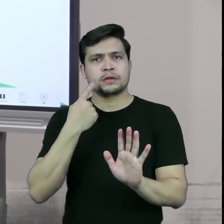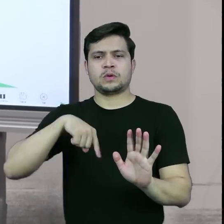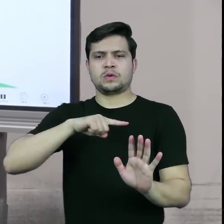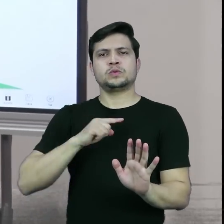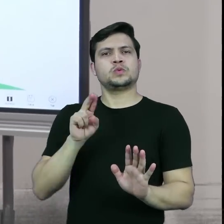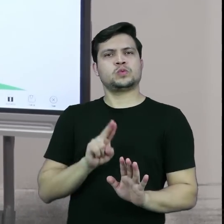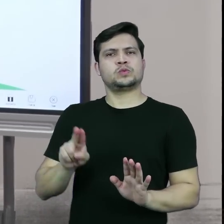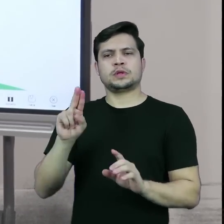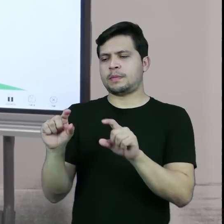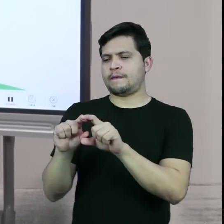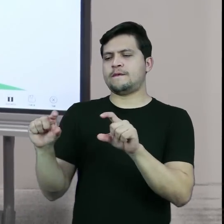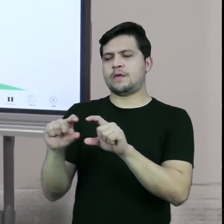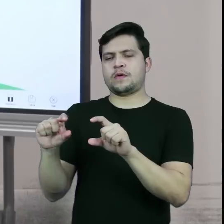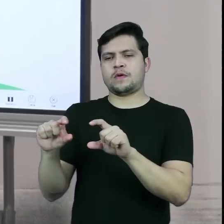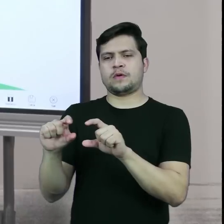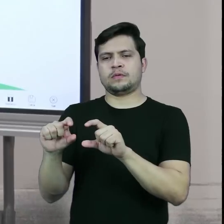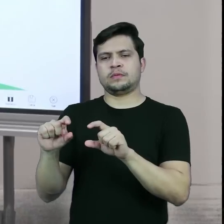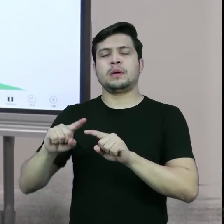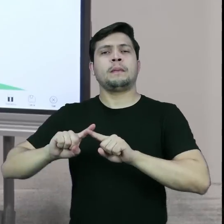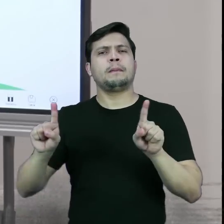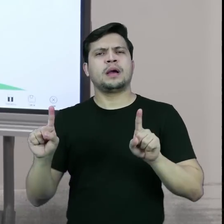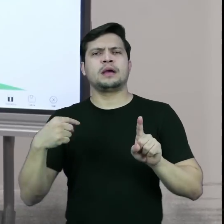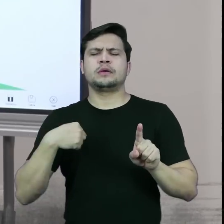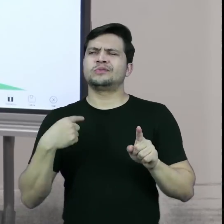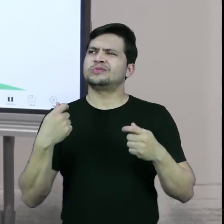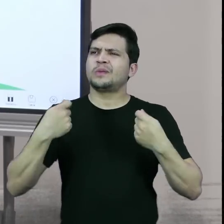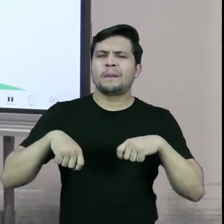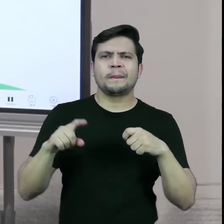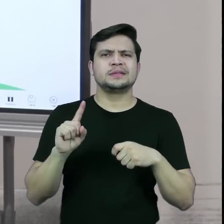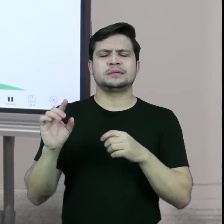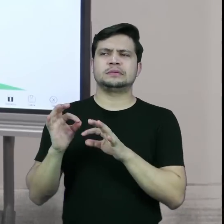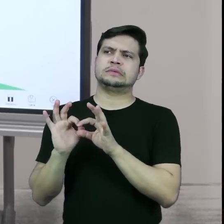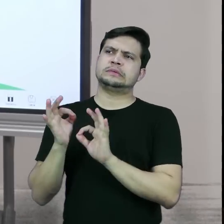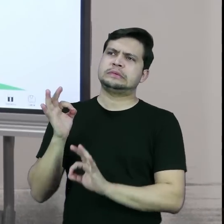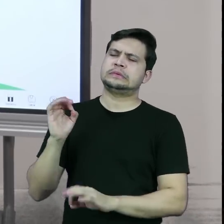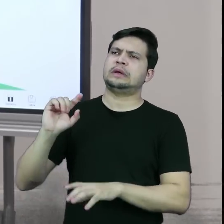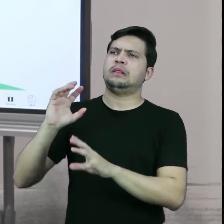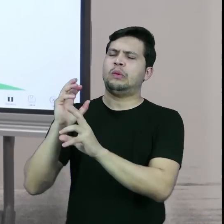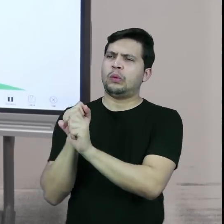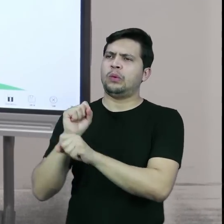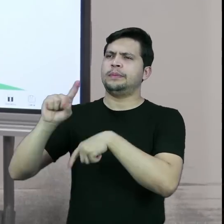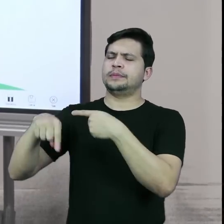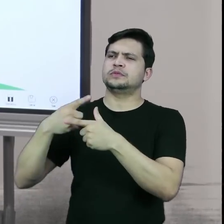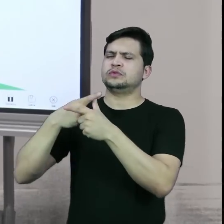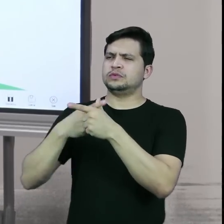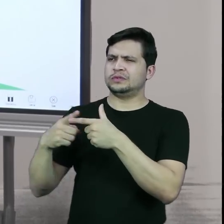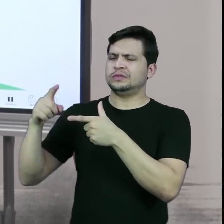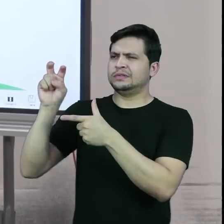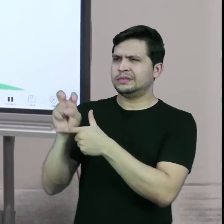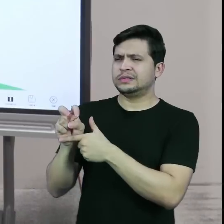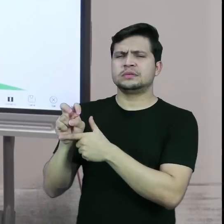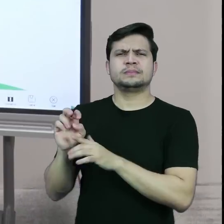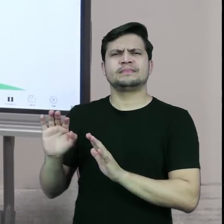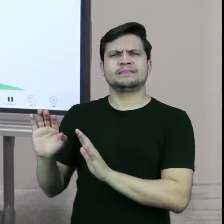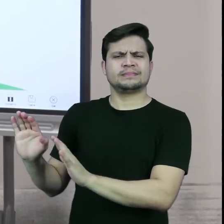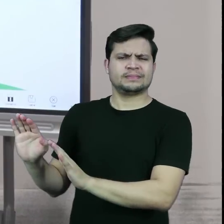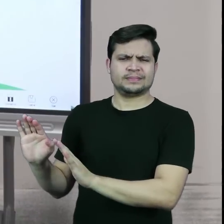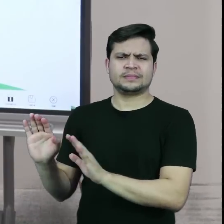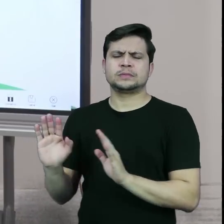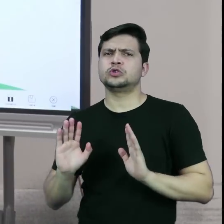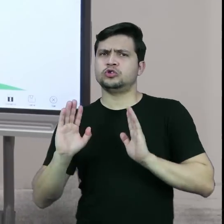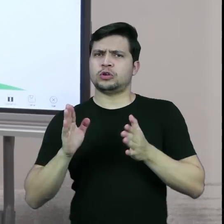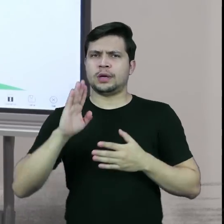mais 23, 50, mais 15, 65 pontos. Ele